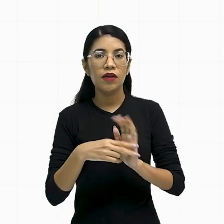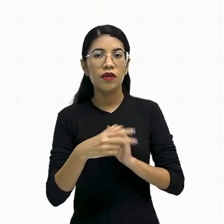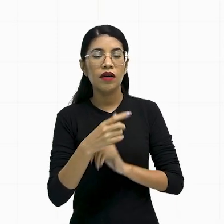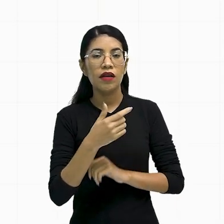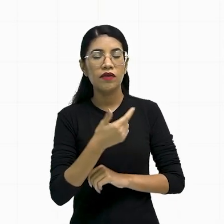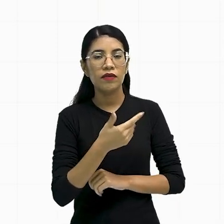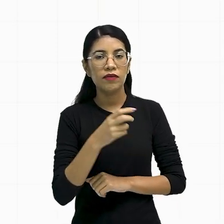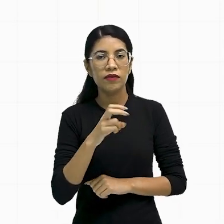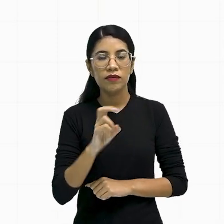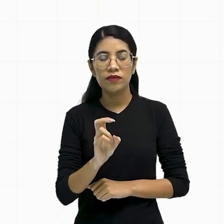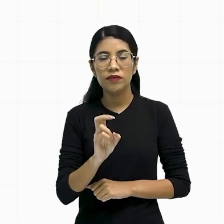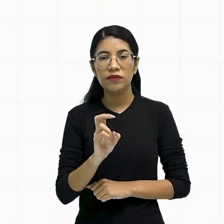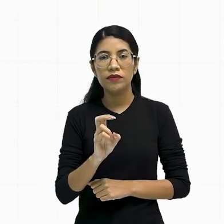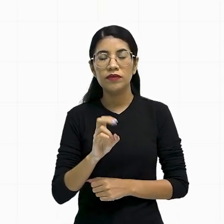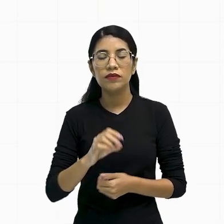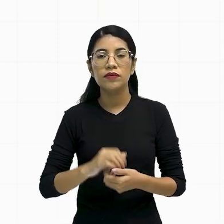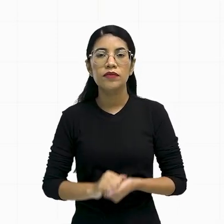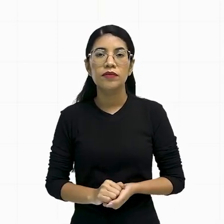25 graus, tá?